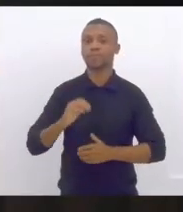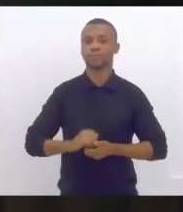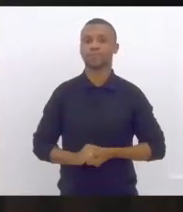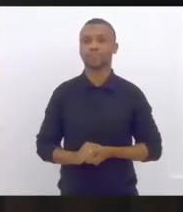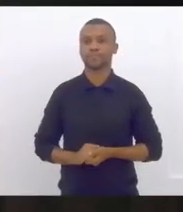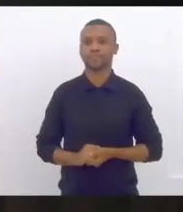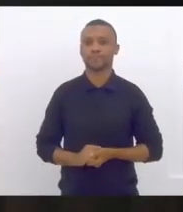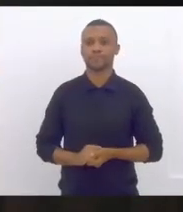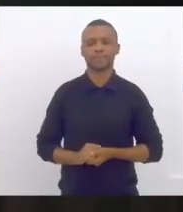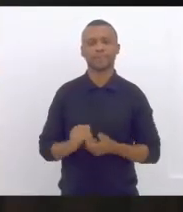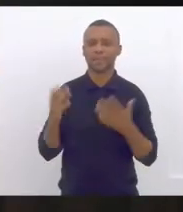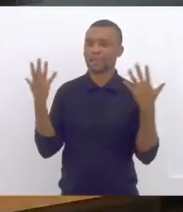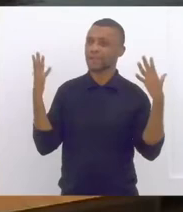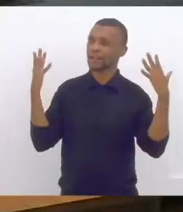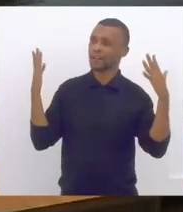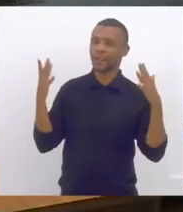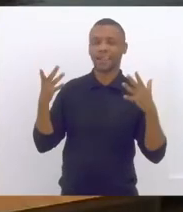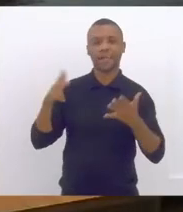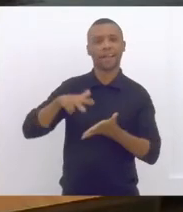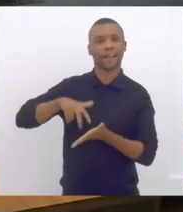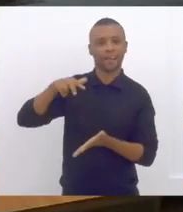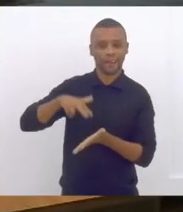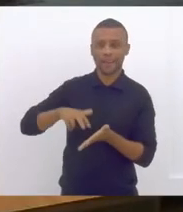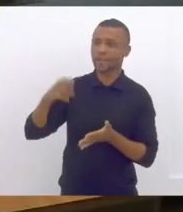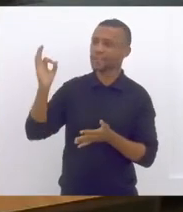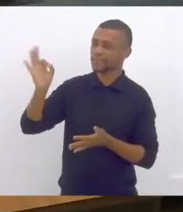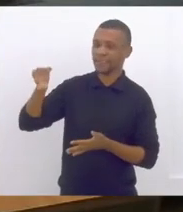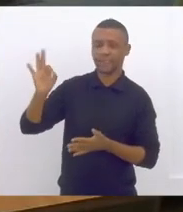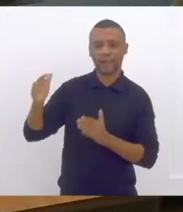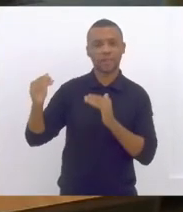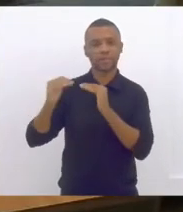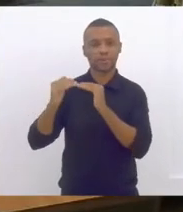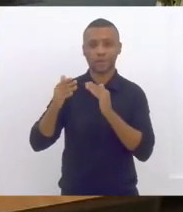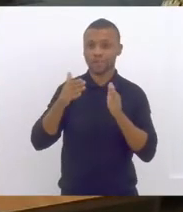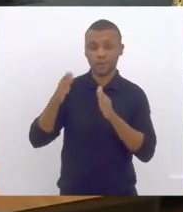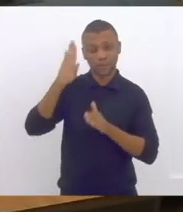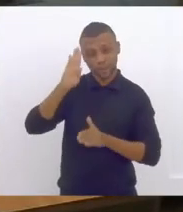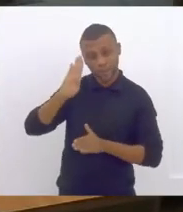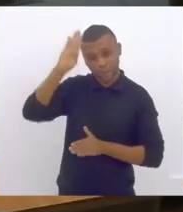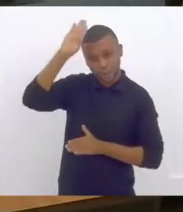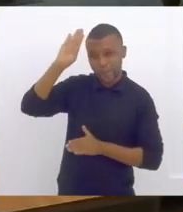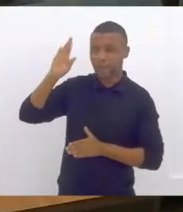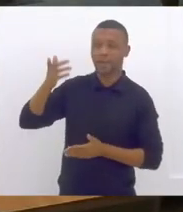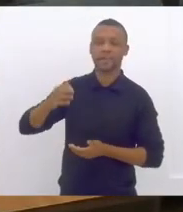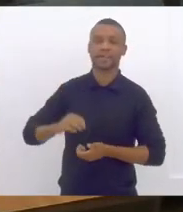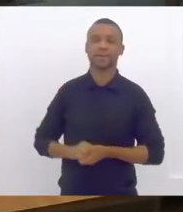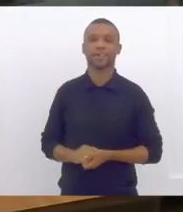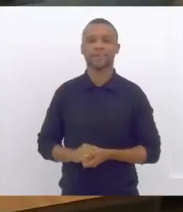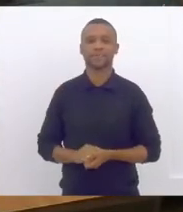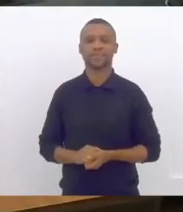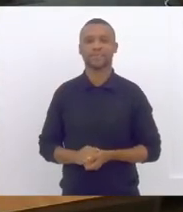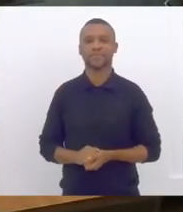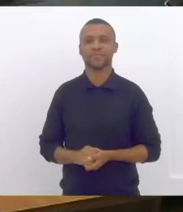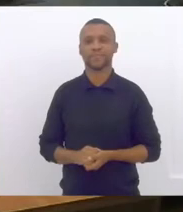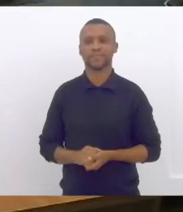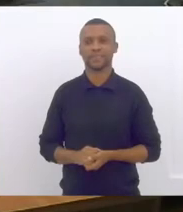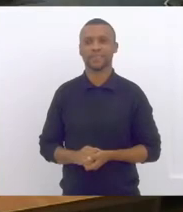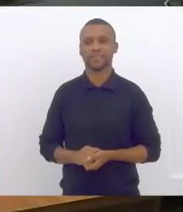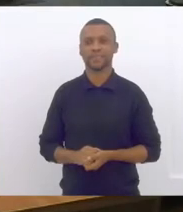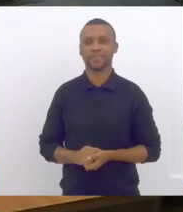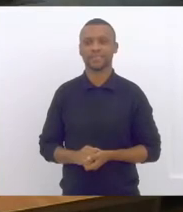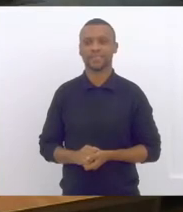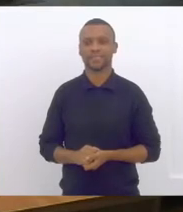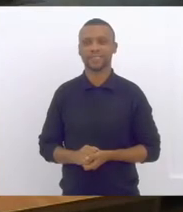Deixa eles fazerem a festa deles, é isso aí. A nossa bombeirada, é isso aí.